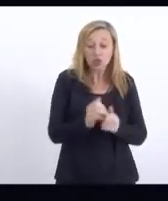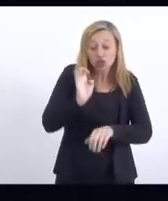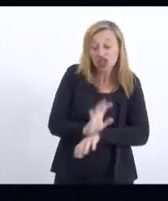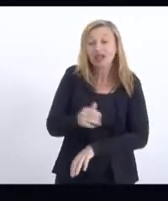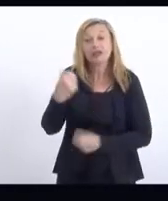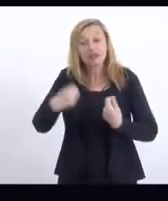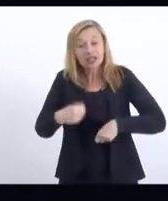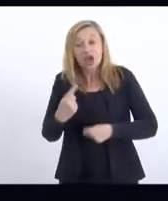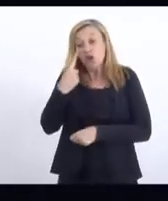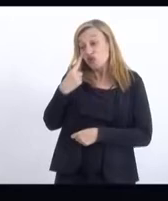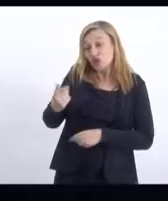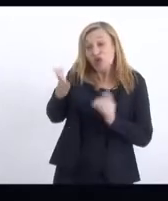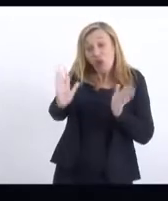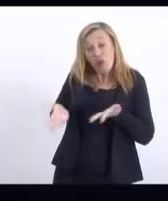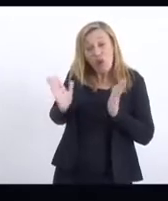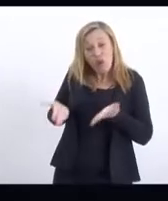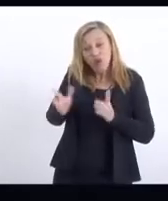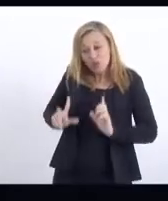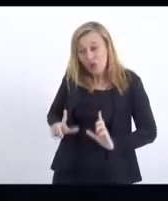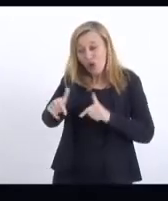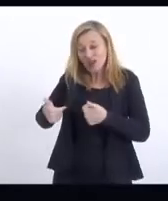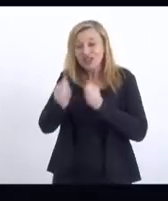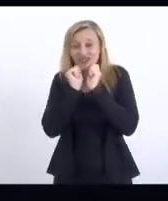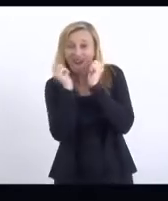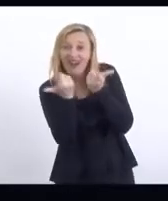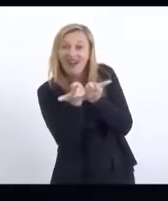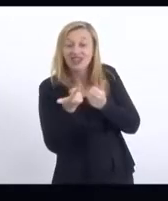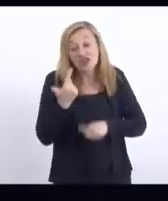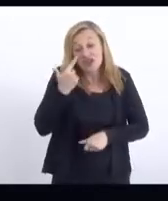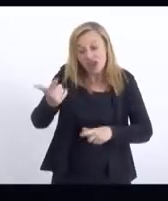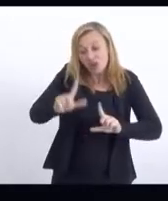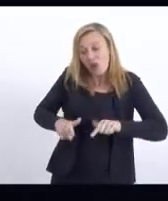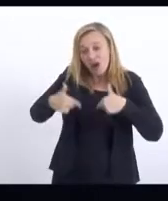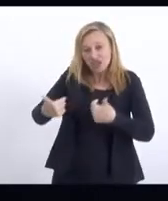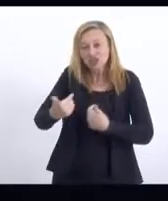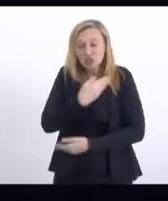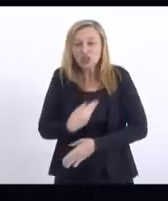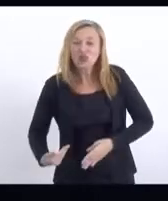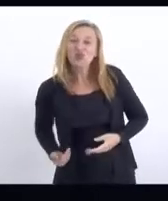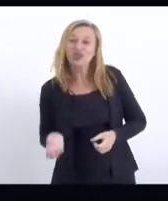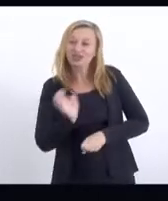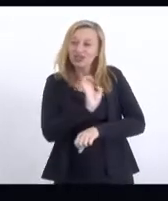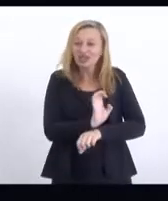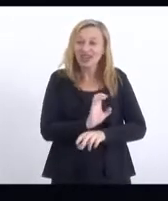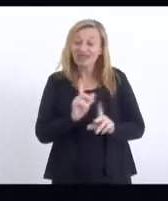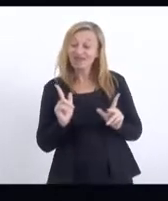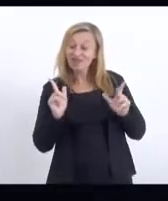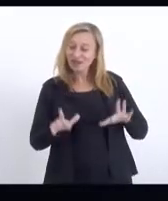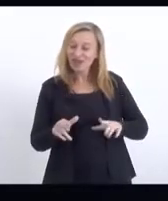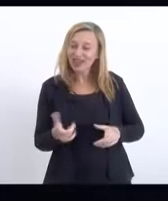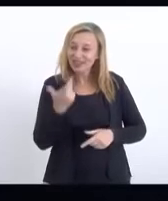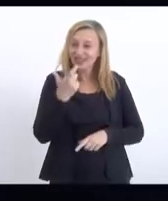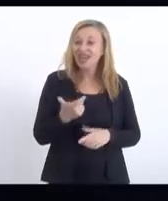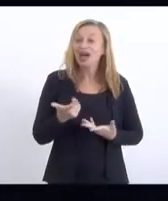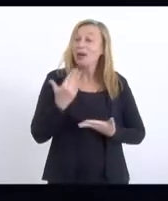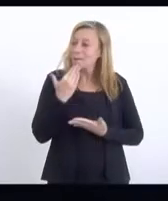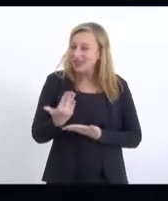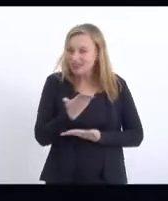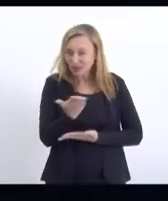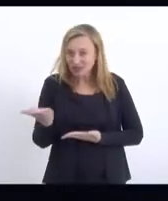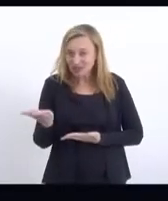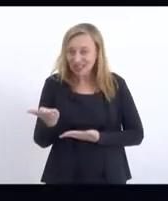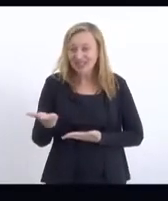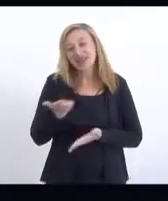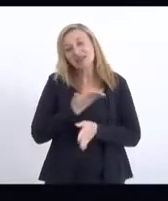precisa. Vejo isso hoje, as ações da LERJ, vejo as ações do governo do Estado sendo diferente. Peço a vocês,